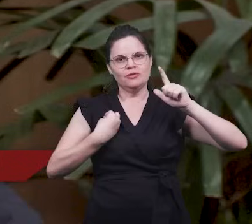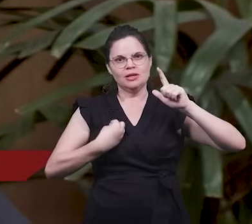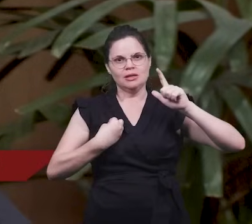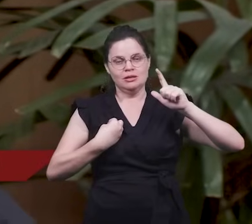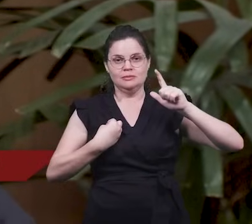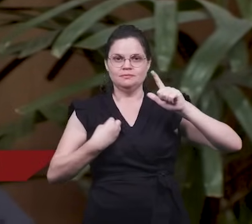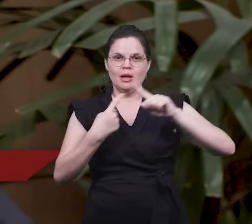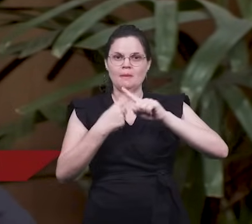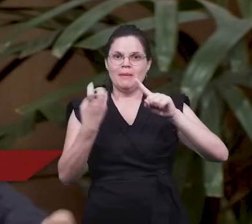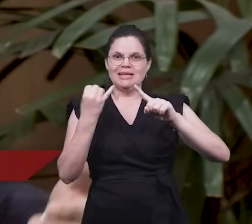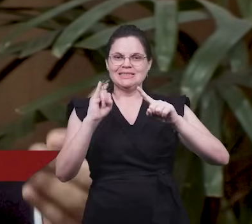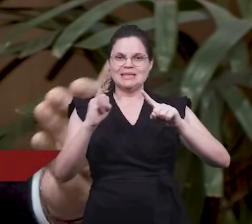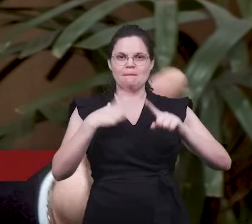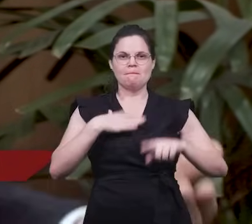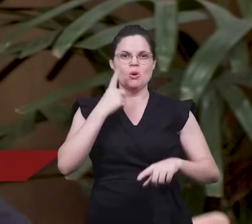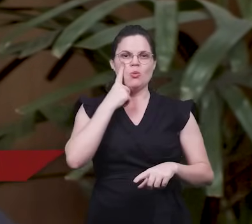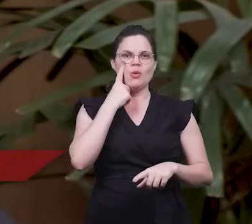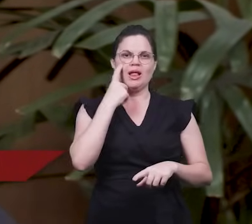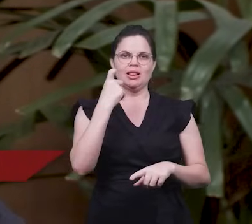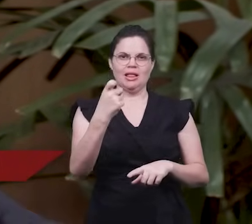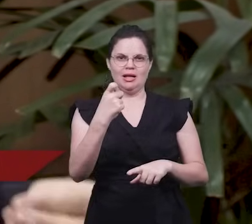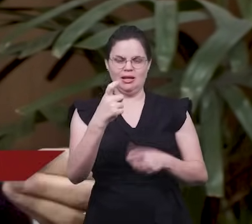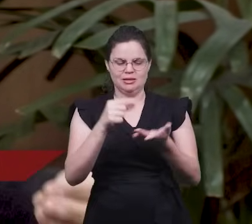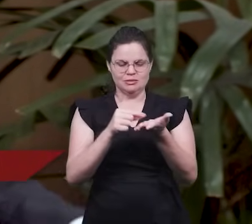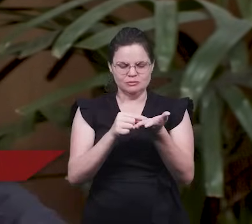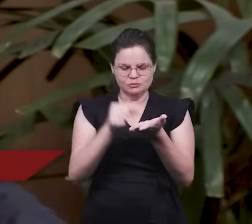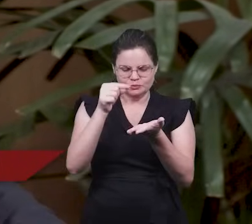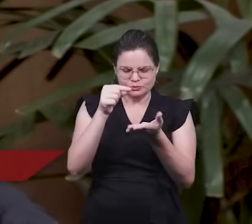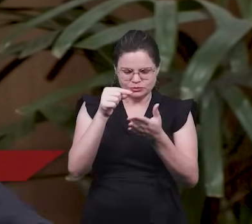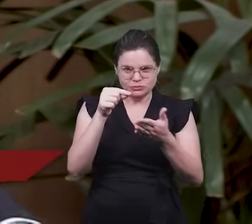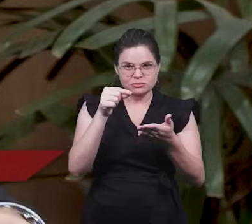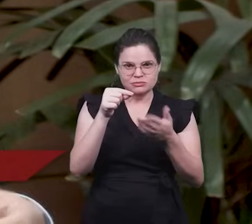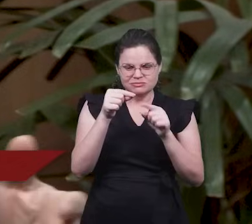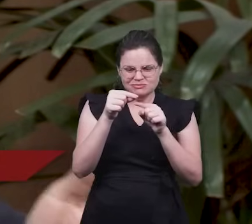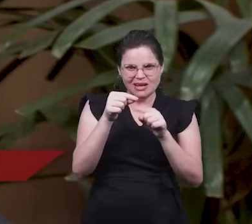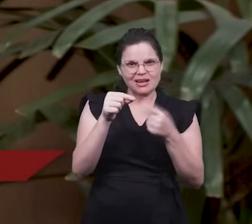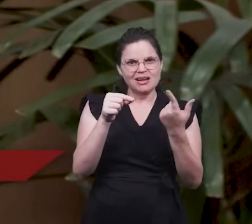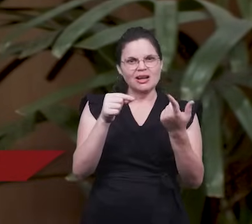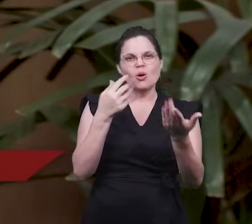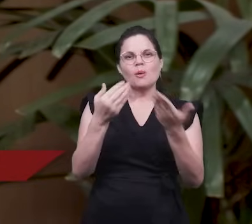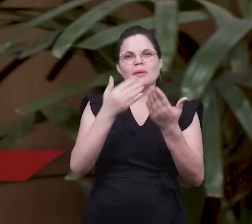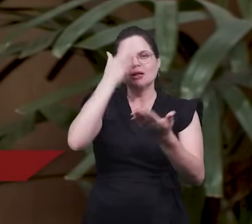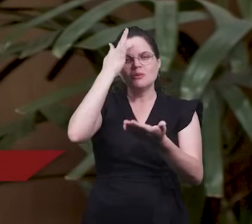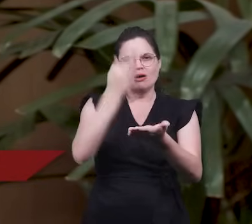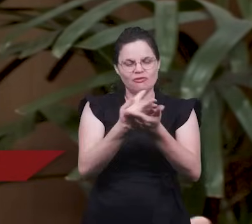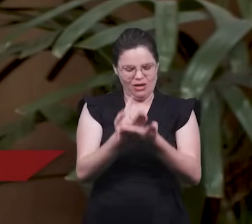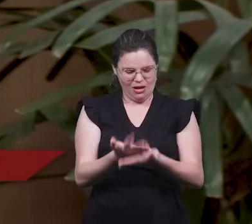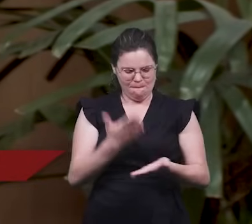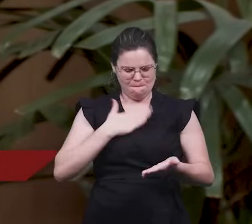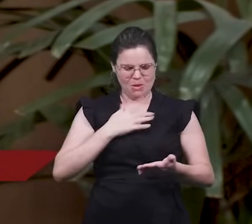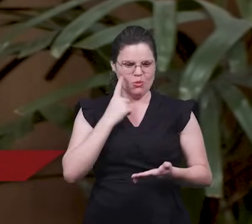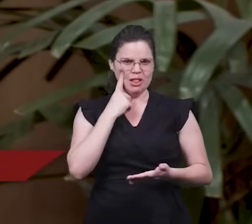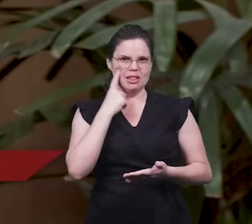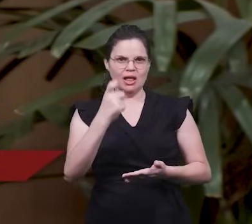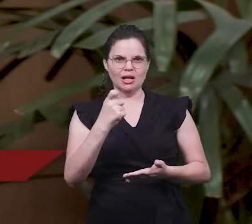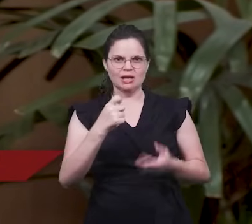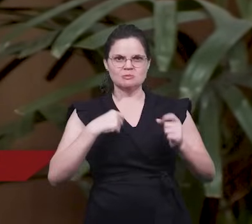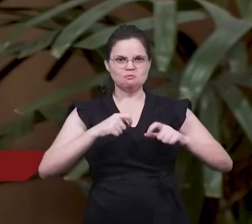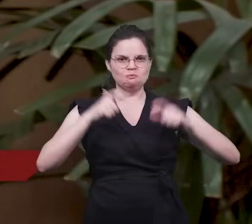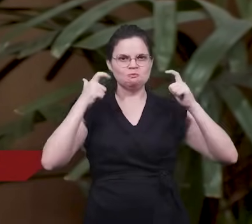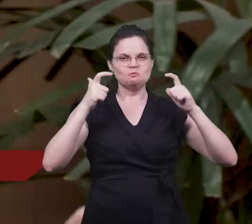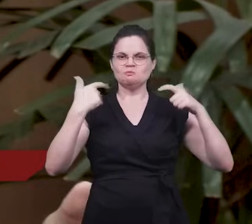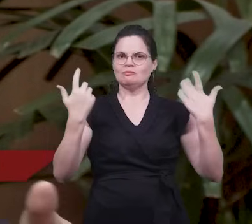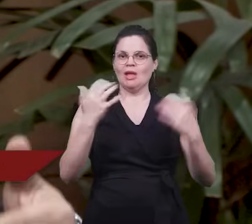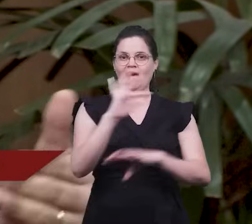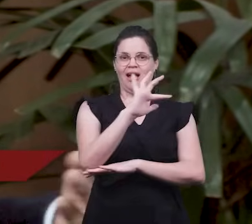a fé morre. Exterioriza, né? Exterioriza, a fé morre e nasce uma grande árvore. A árvore é tipo do homem. Ou